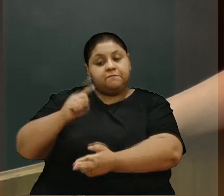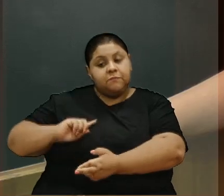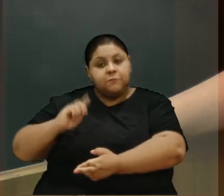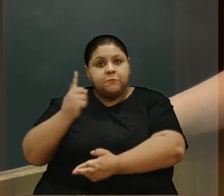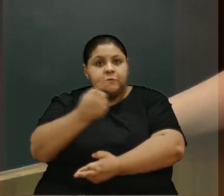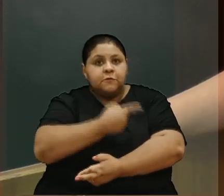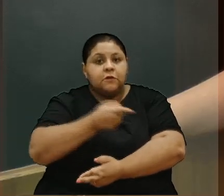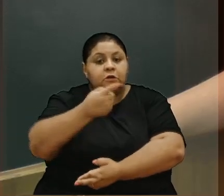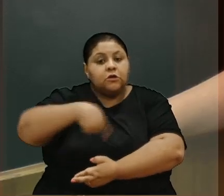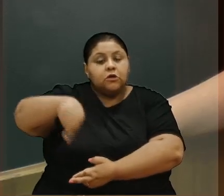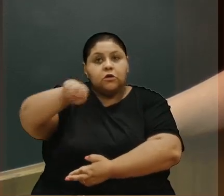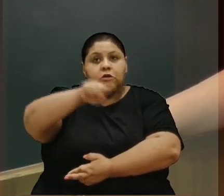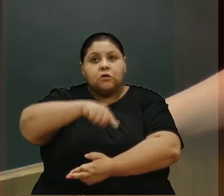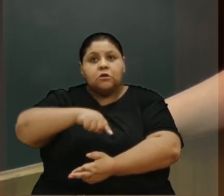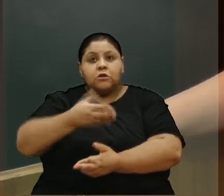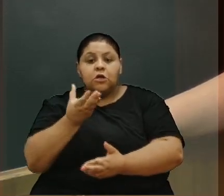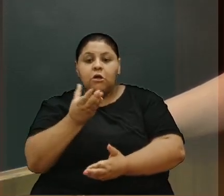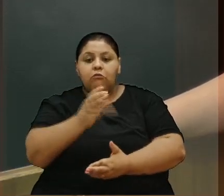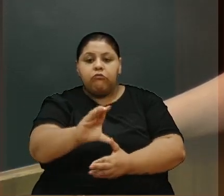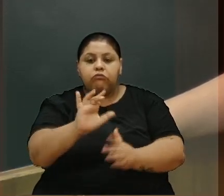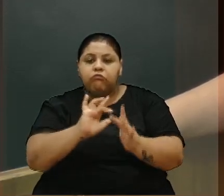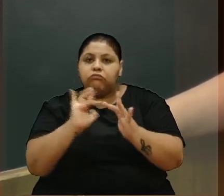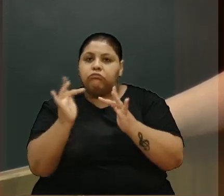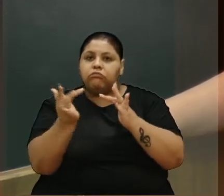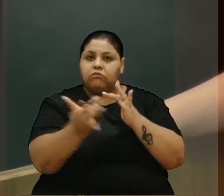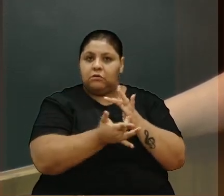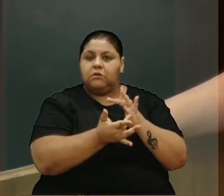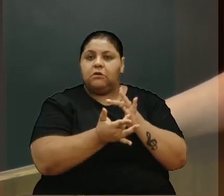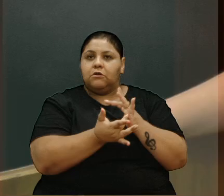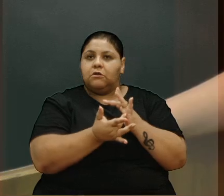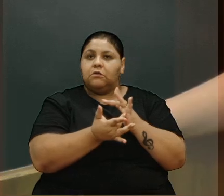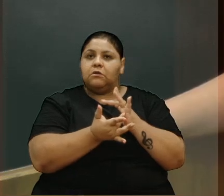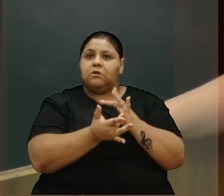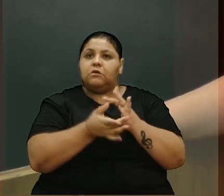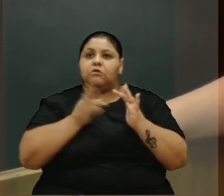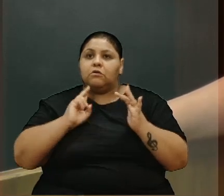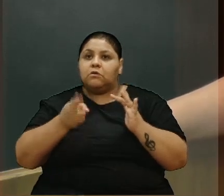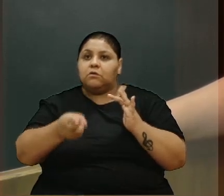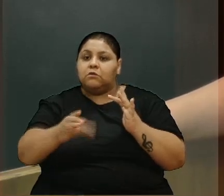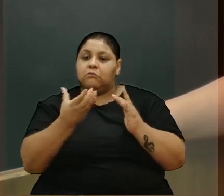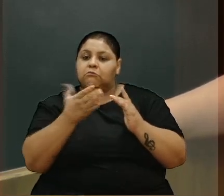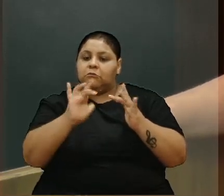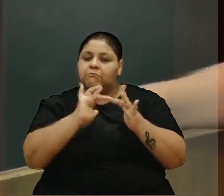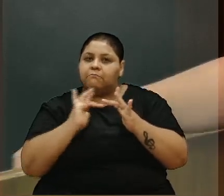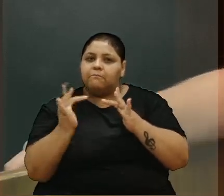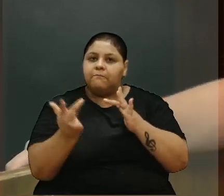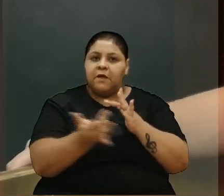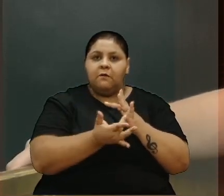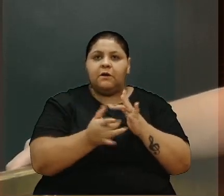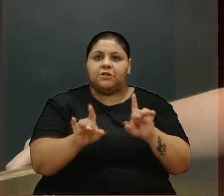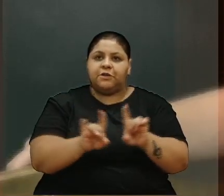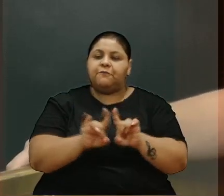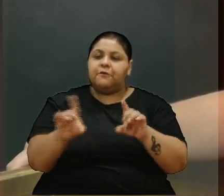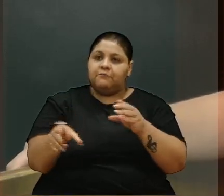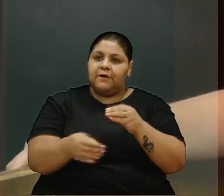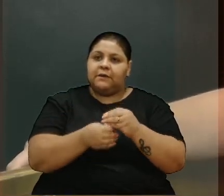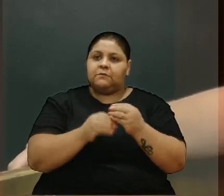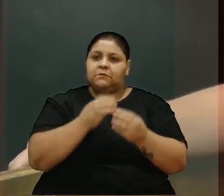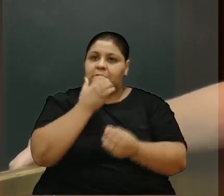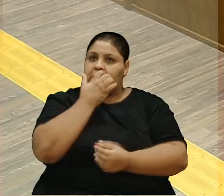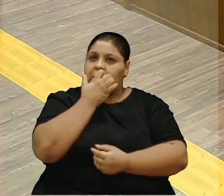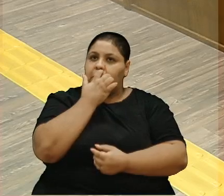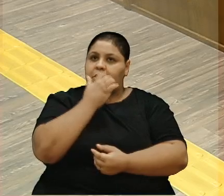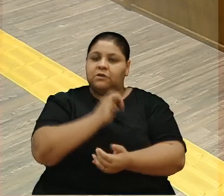o que a gente bota, o que a gente deixa ser posto e o que a gente mantém nas nossas redes sociais. Seu à parte, vereadora